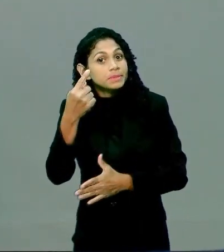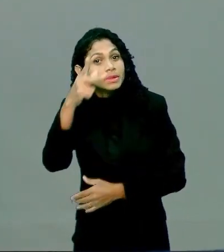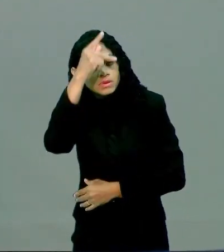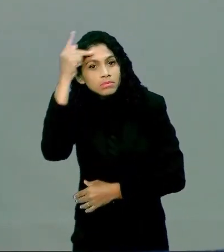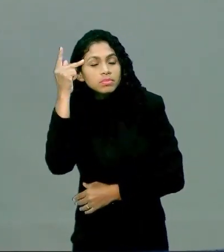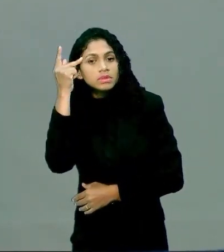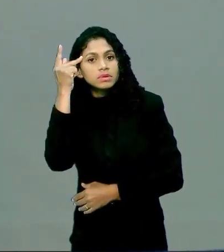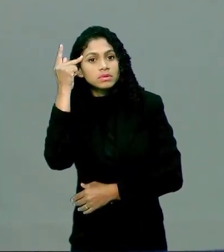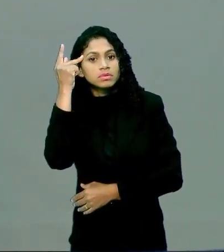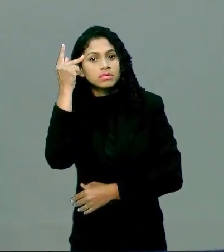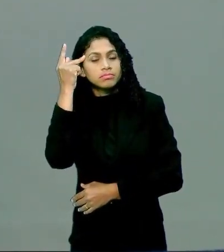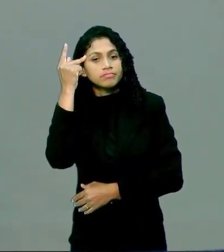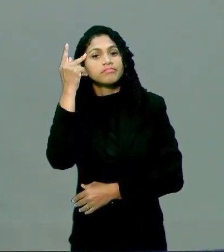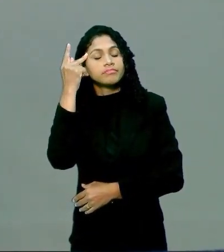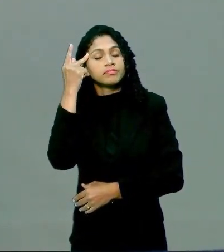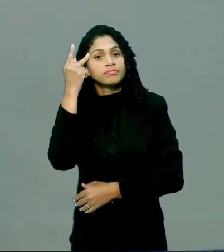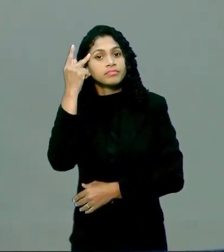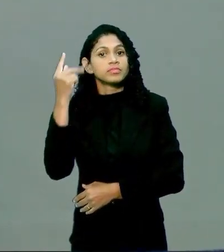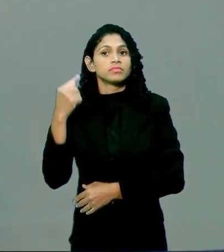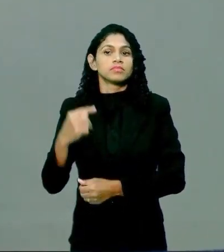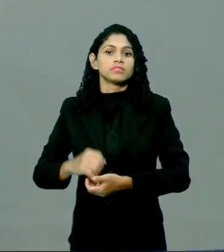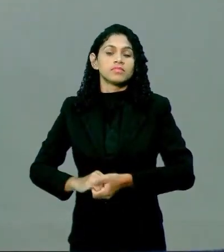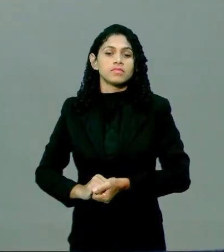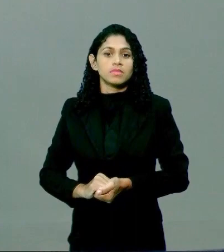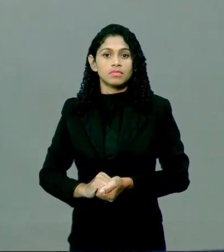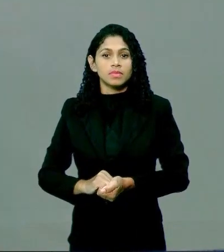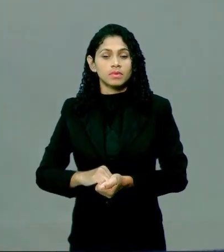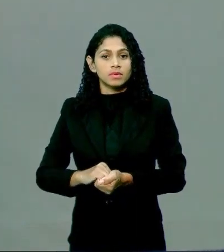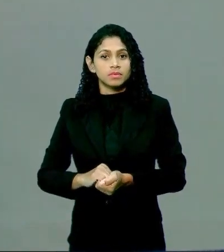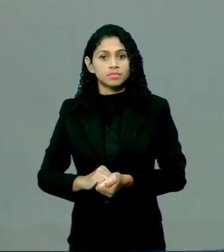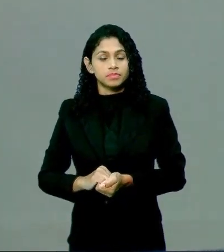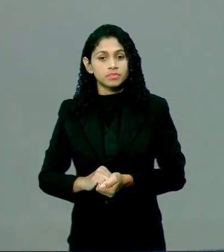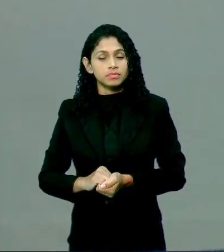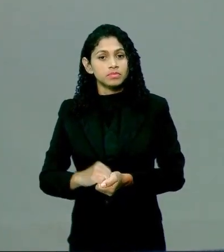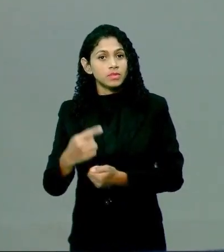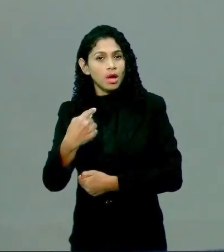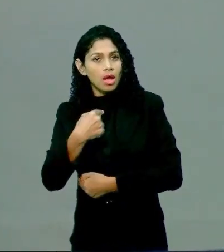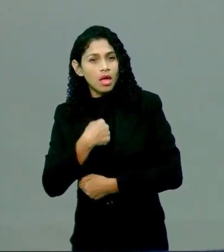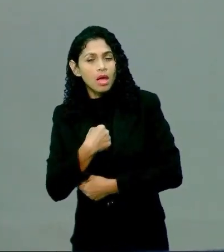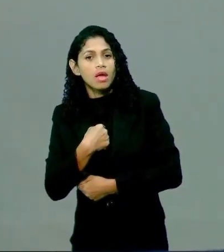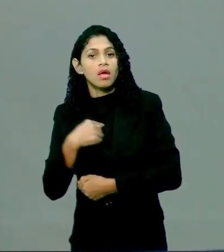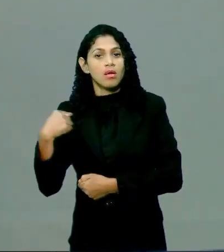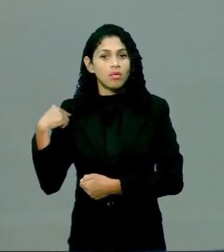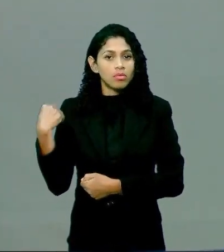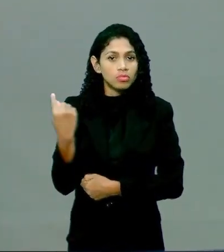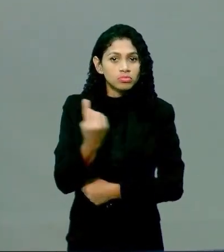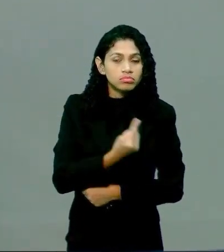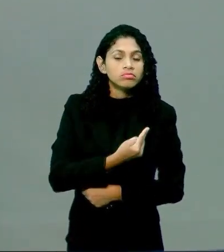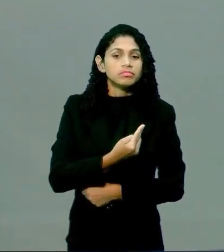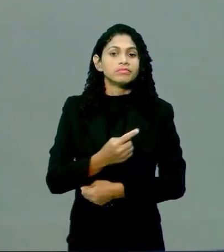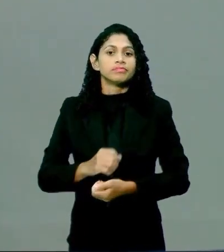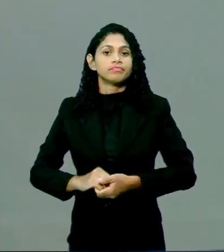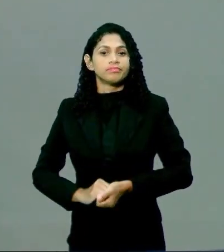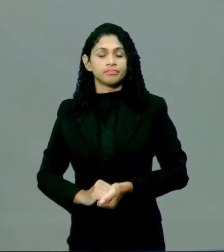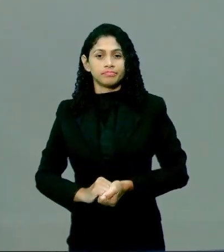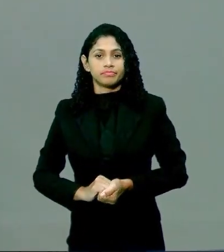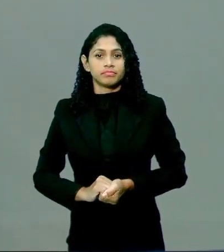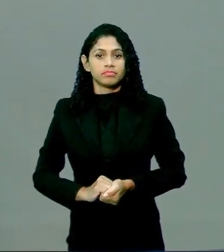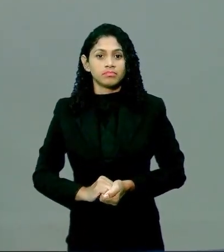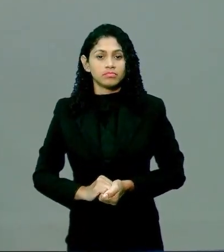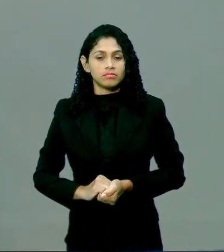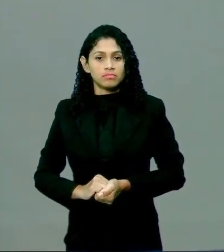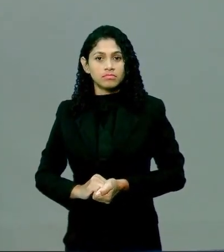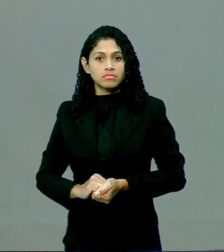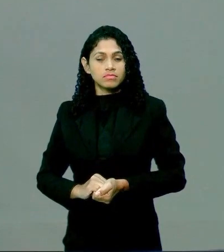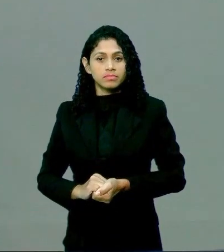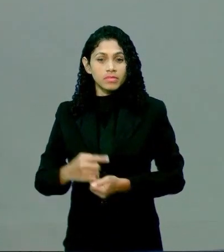terceira pessoa, primeira pessoa. Lembra disso lá na redação, tá bom? Então, aí eu tenho a função emotiva, já que eu tô falando de mim,